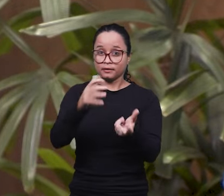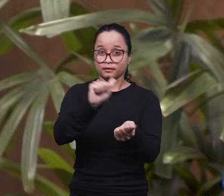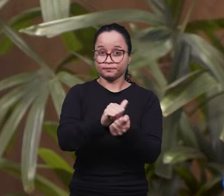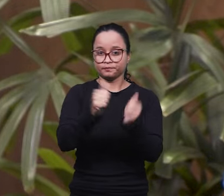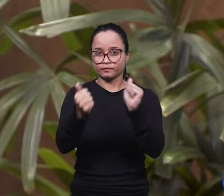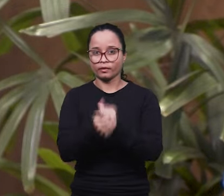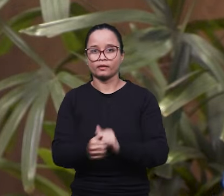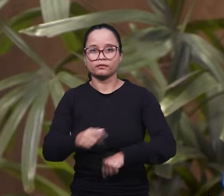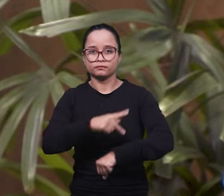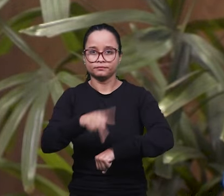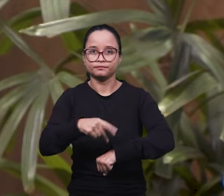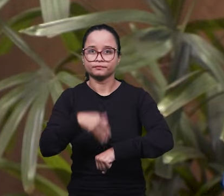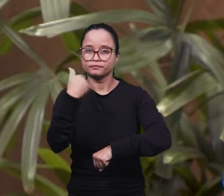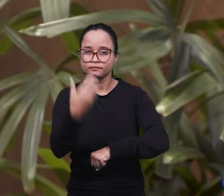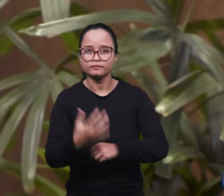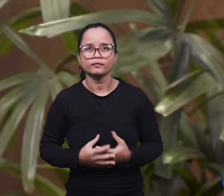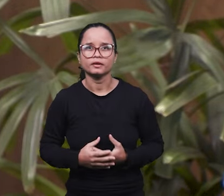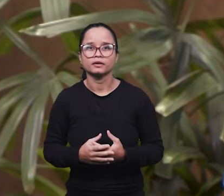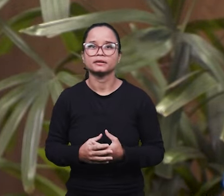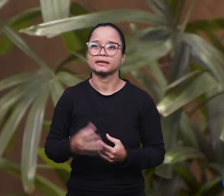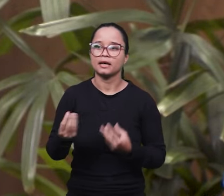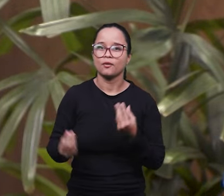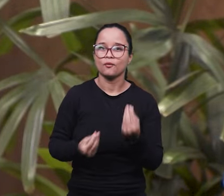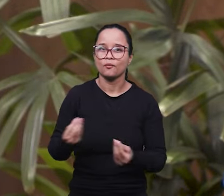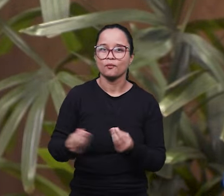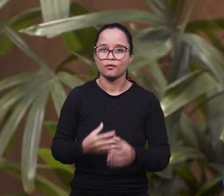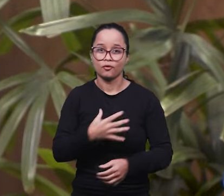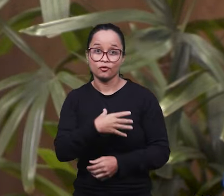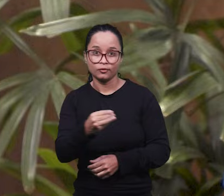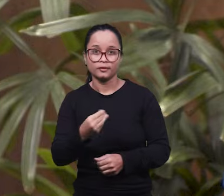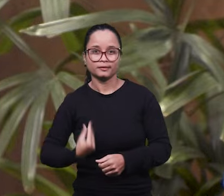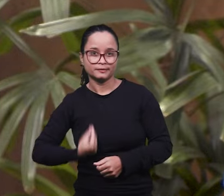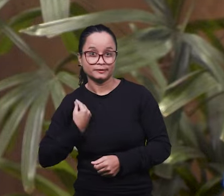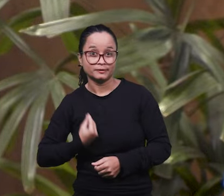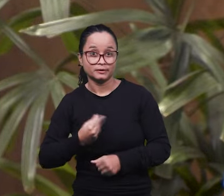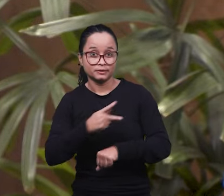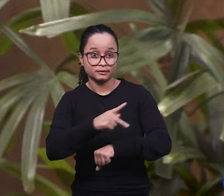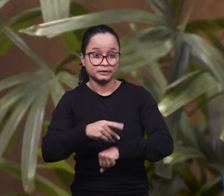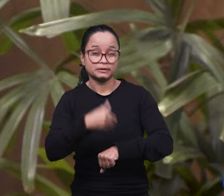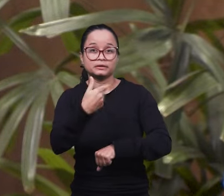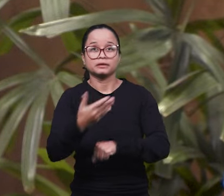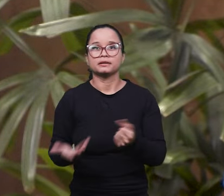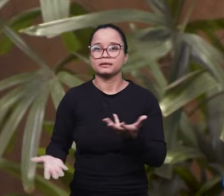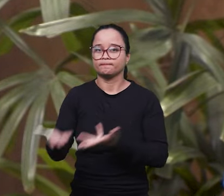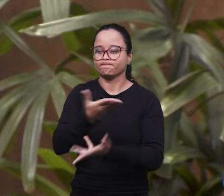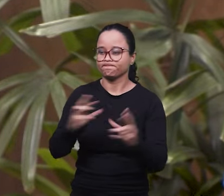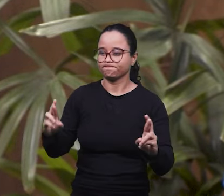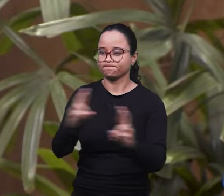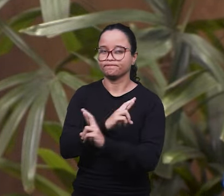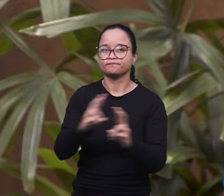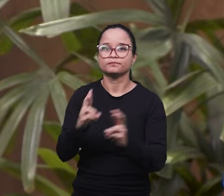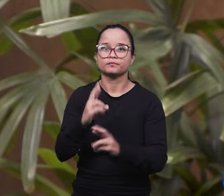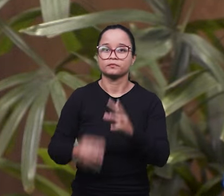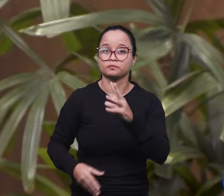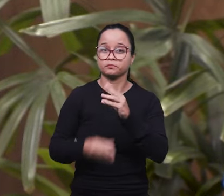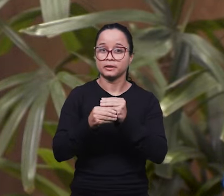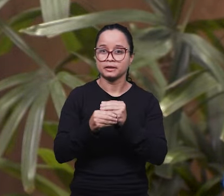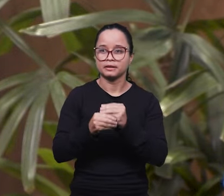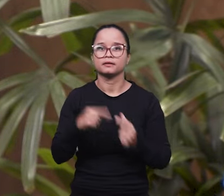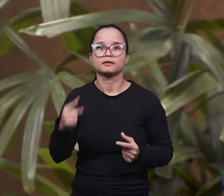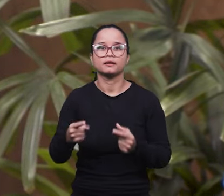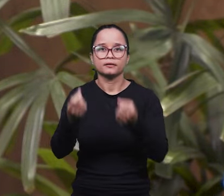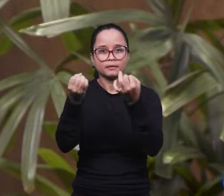no exterior né lidar com os filhos vivendo no exterior se envolvendo para essa contribuição deles lá